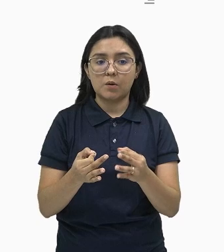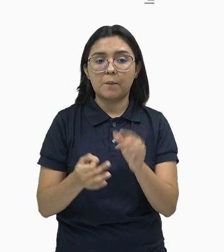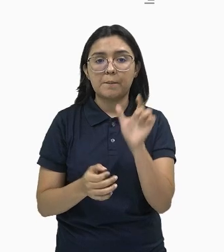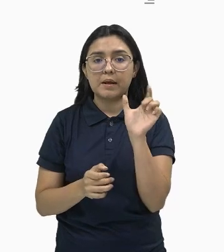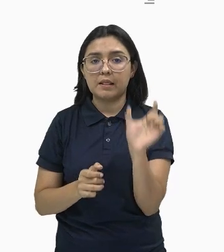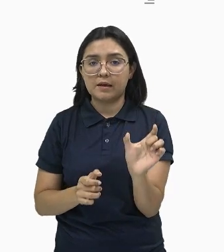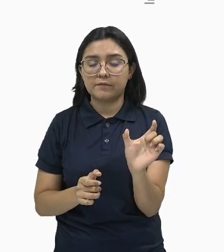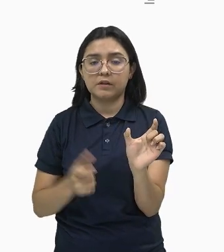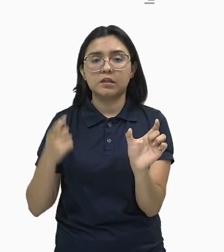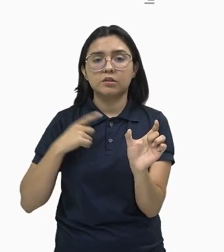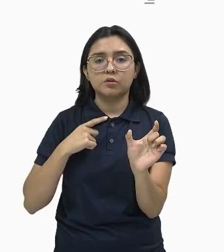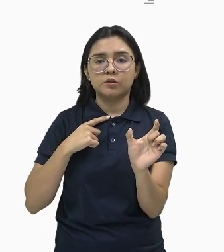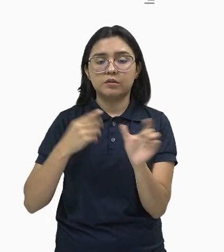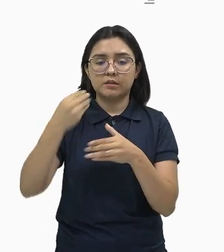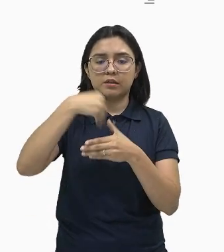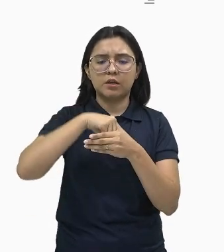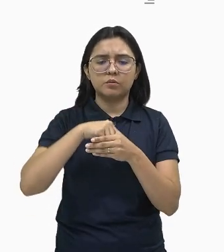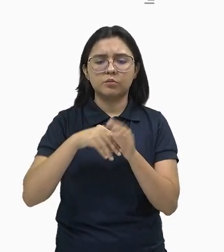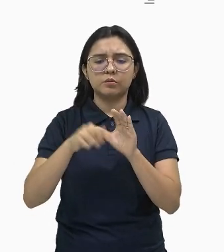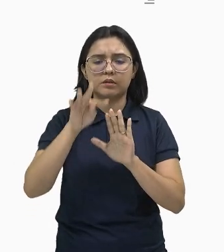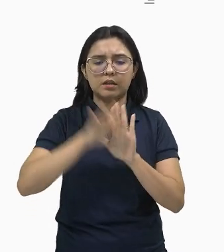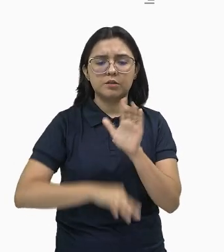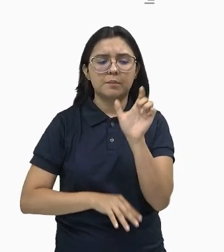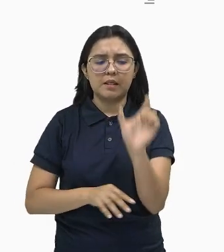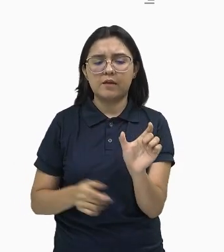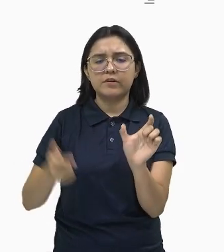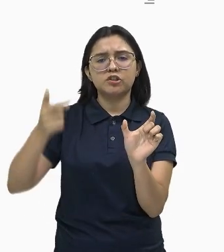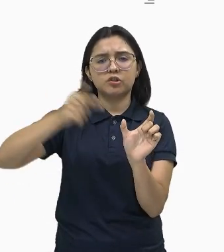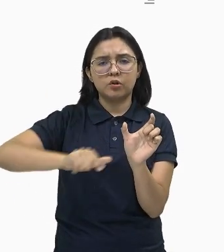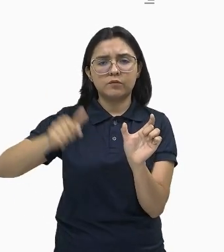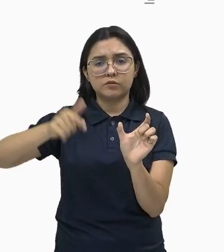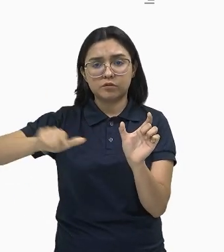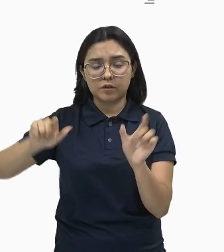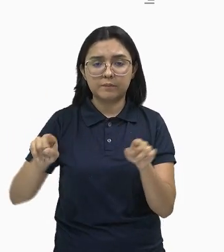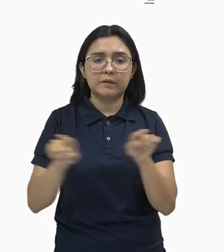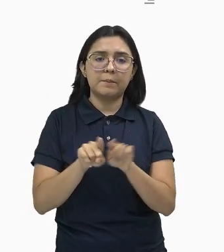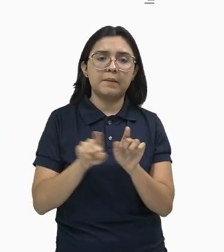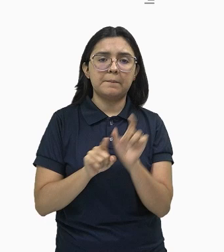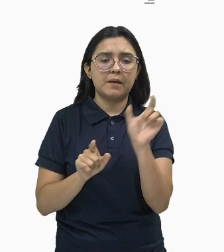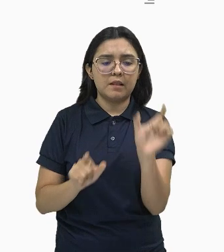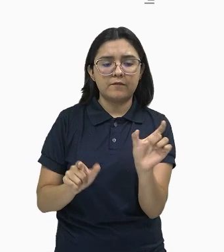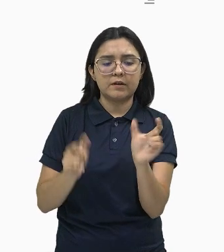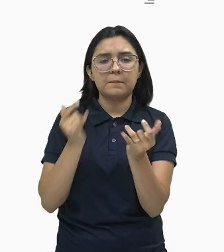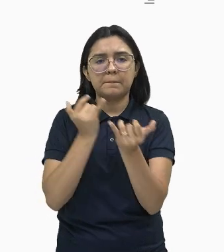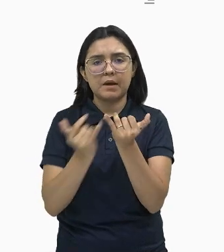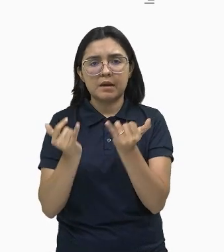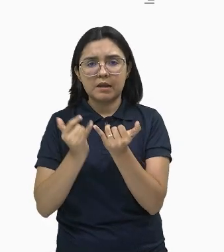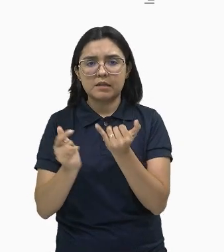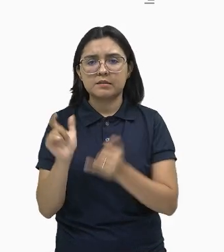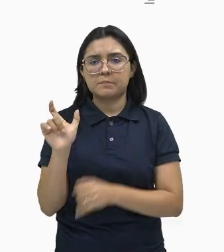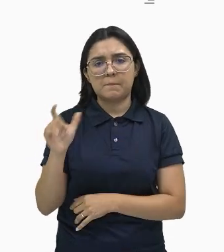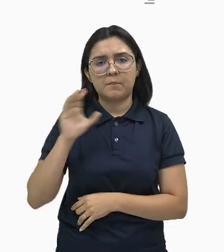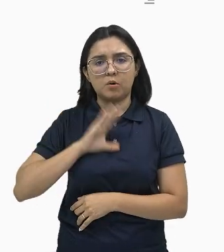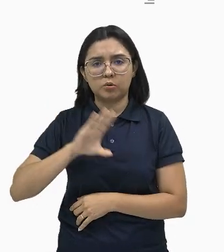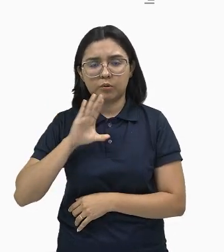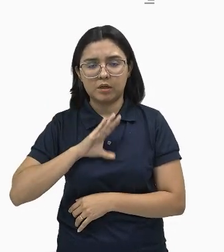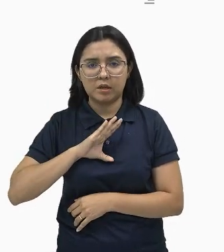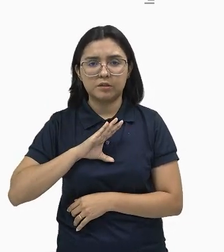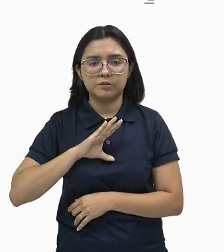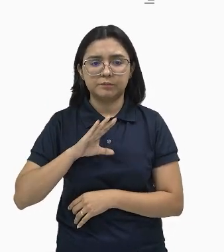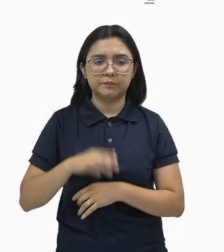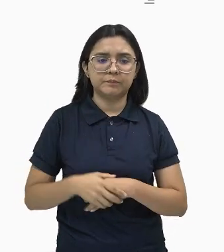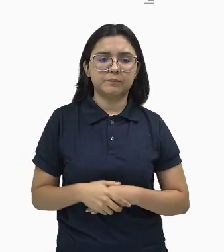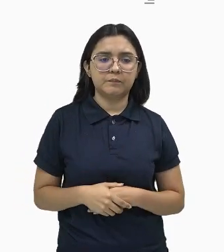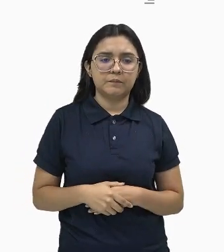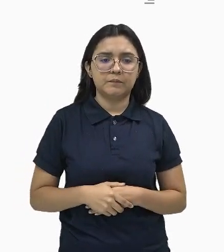palavras repetidas, palavras cognatas. Vocês lembram